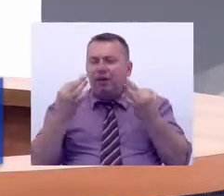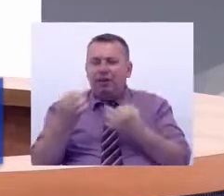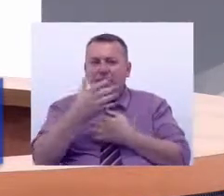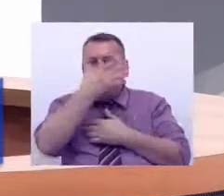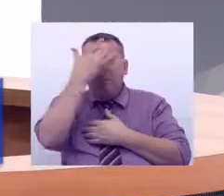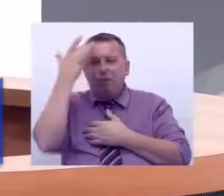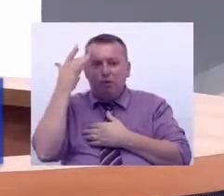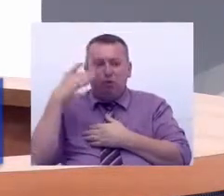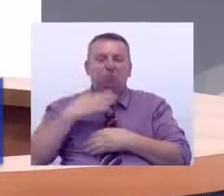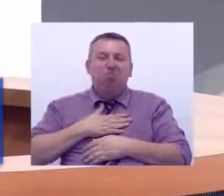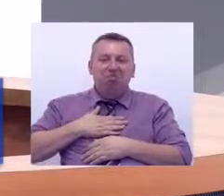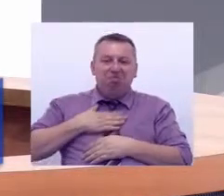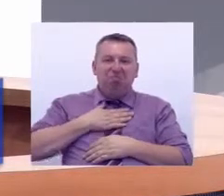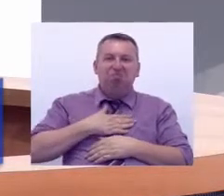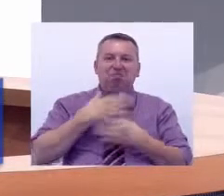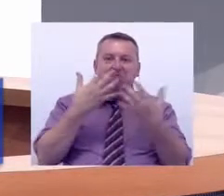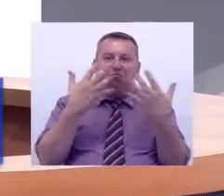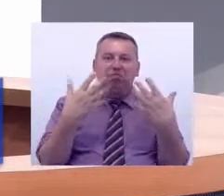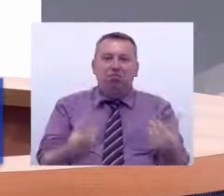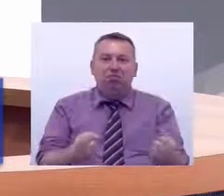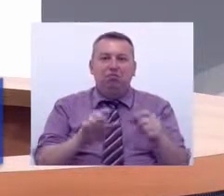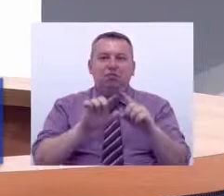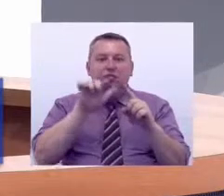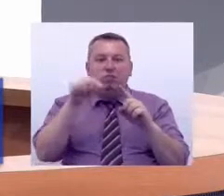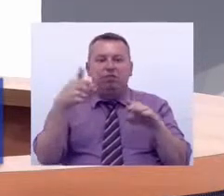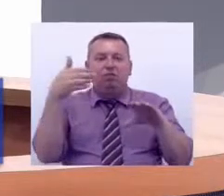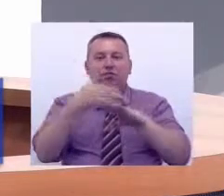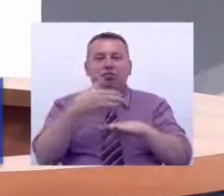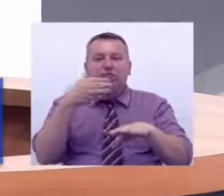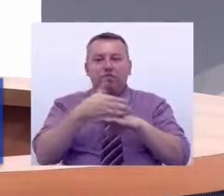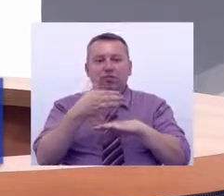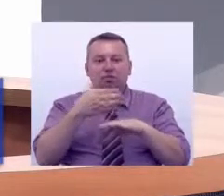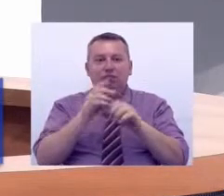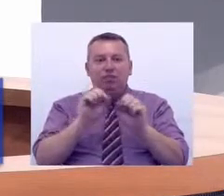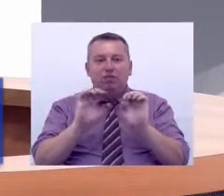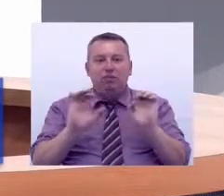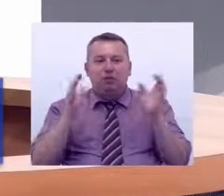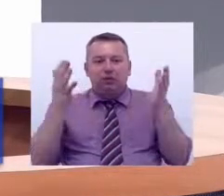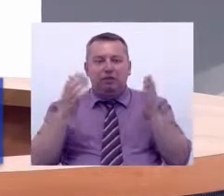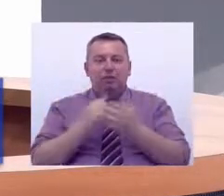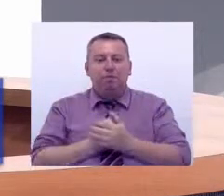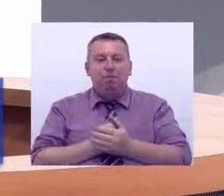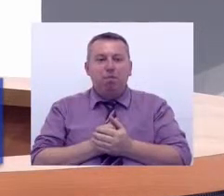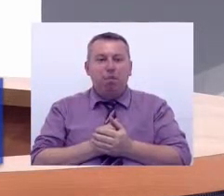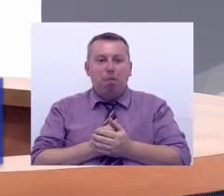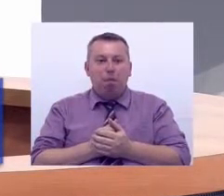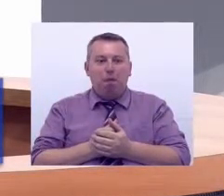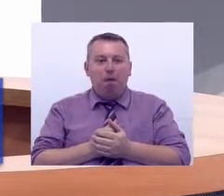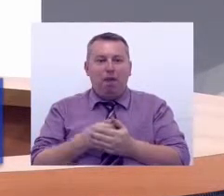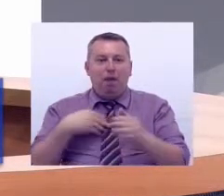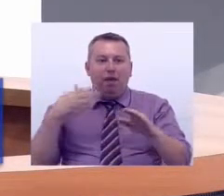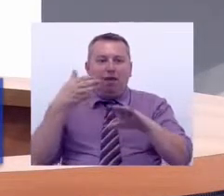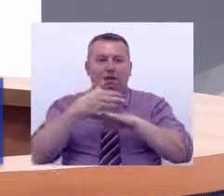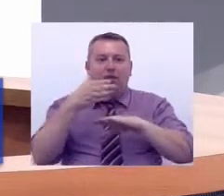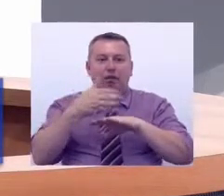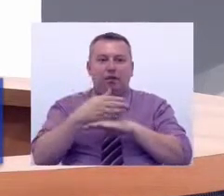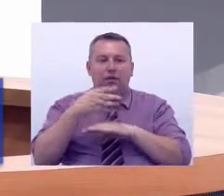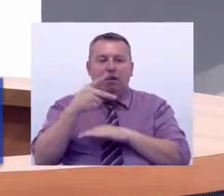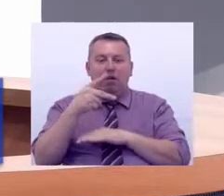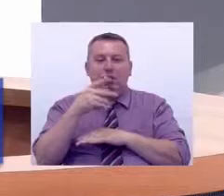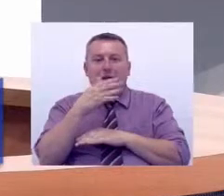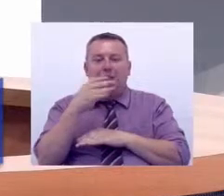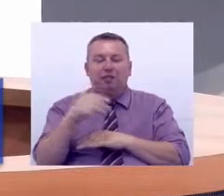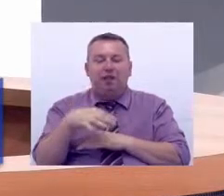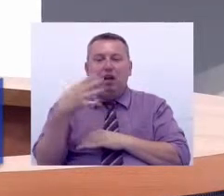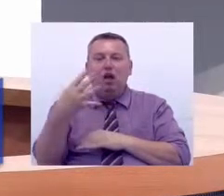população abraça e frequenta e faz daquilo uma grande atividade. Estive na Praça Quarto